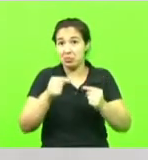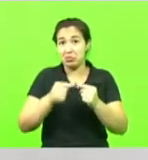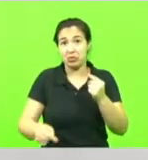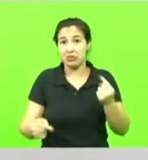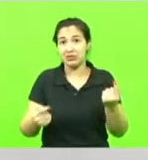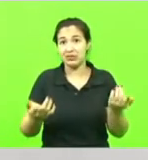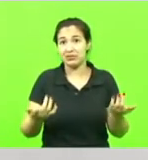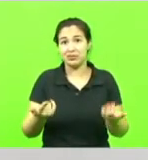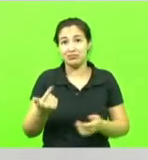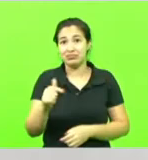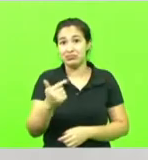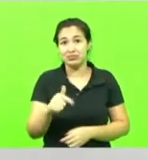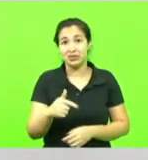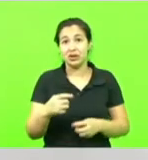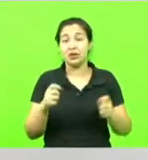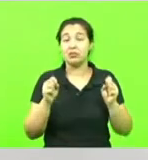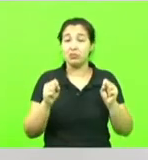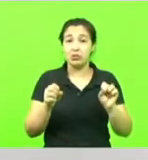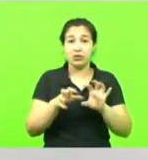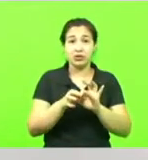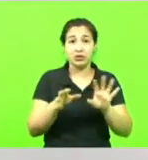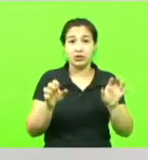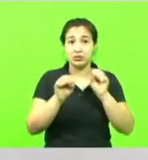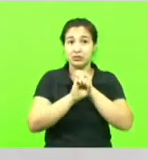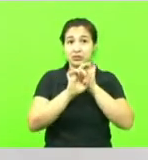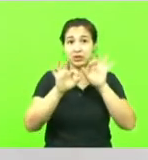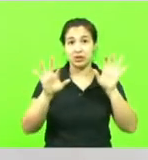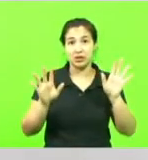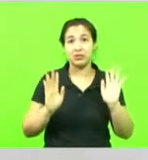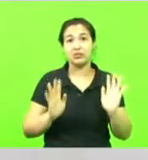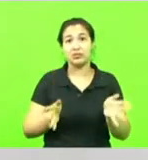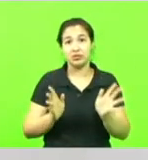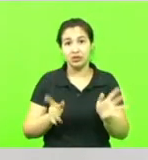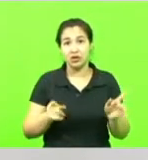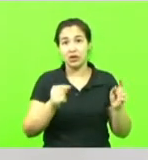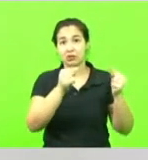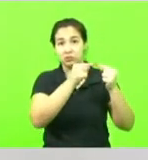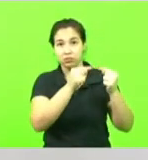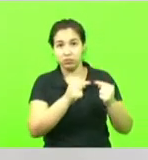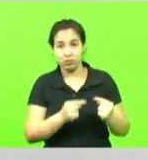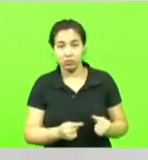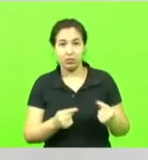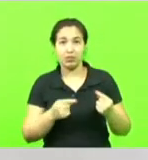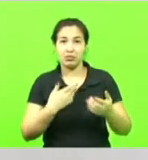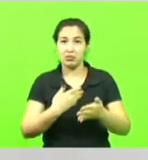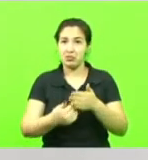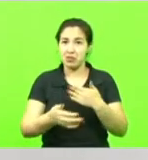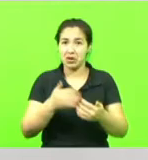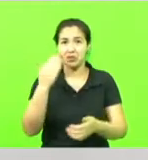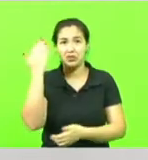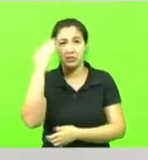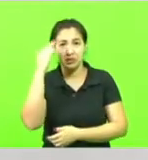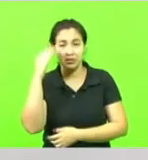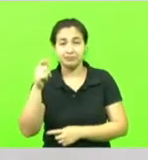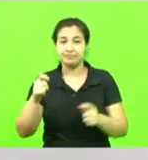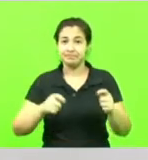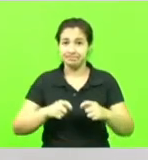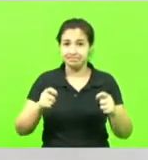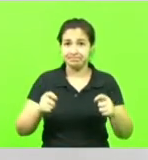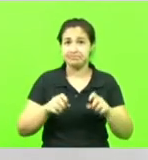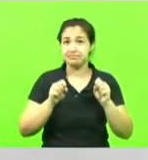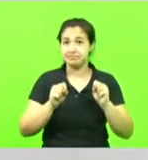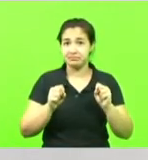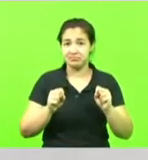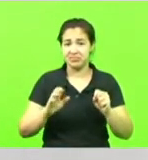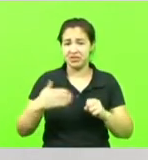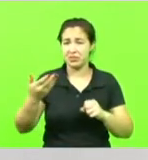esse tipo de ação. Inclusive, está bem especificado aqui para qualquer um entender. Não adianta vir aqui depois, como aconteceu, de tentar se